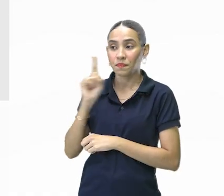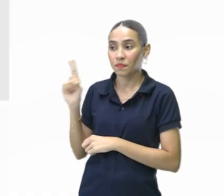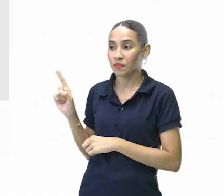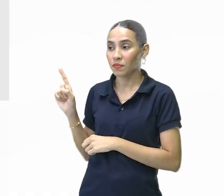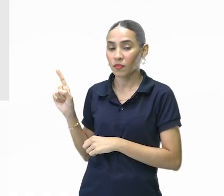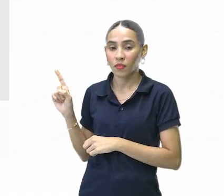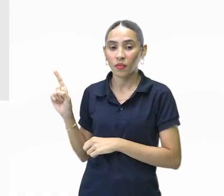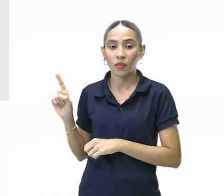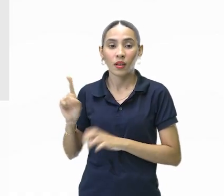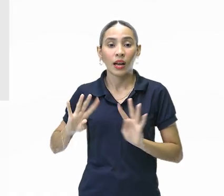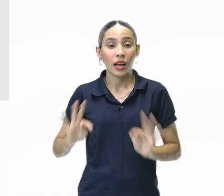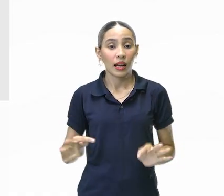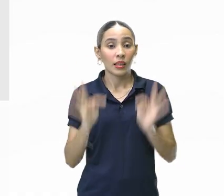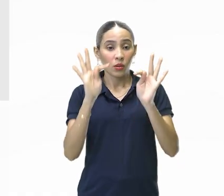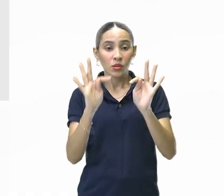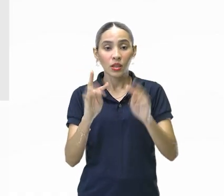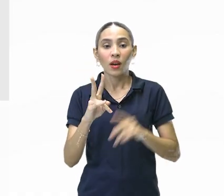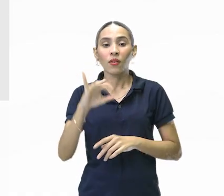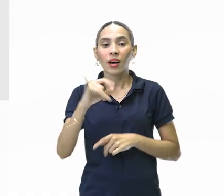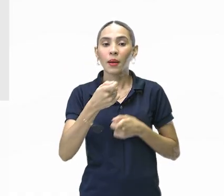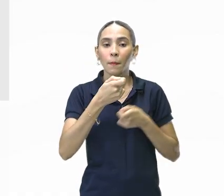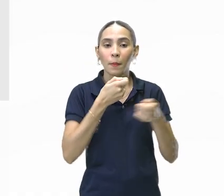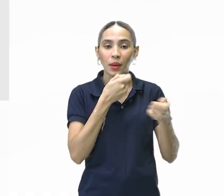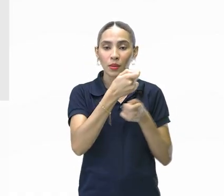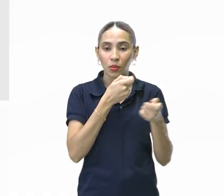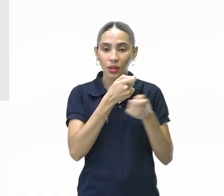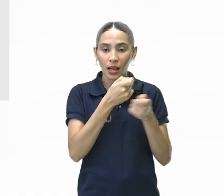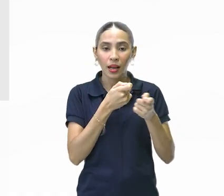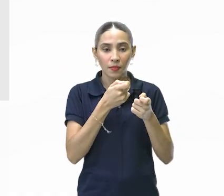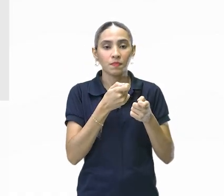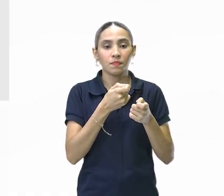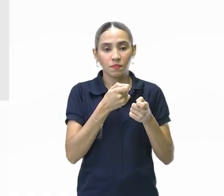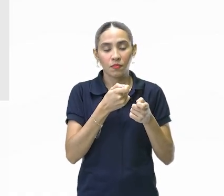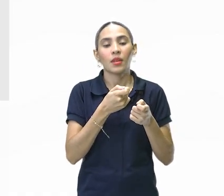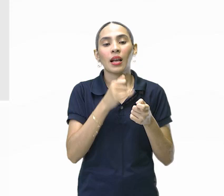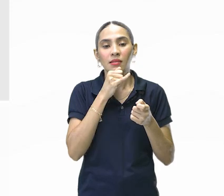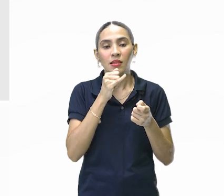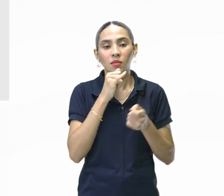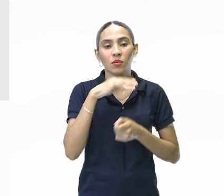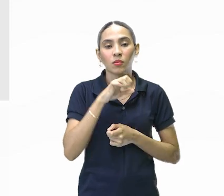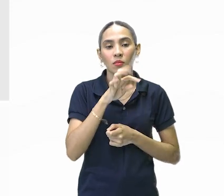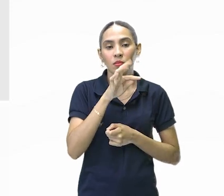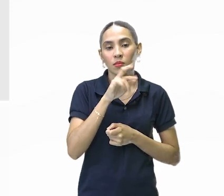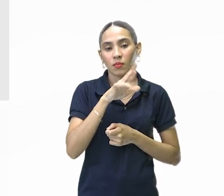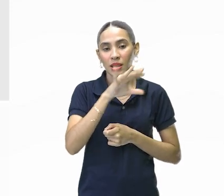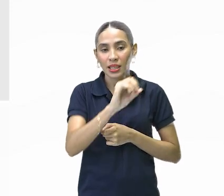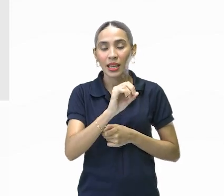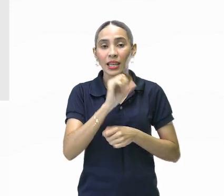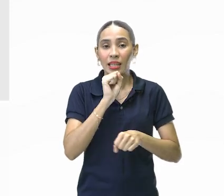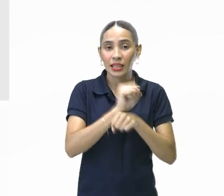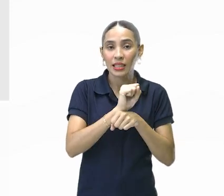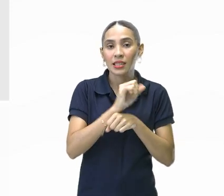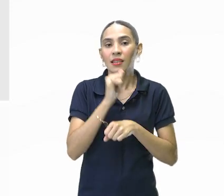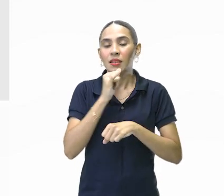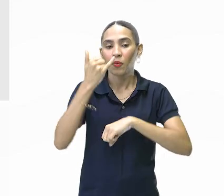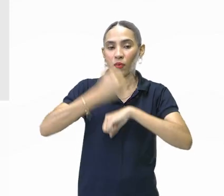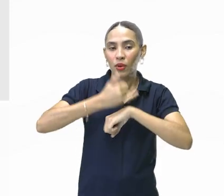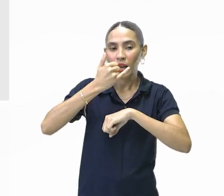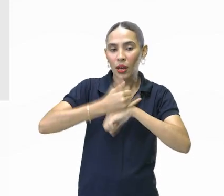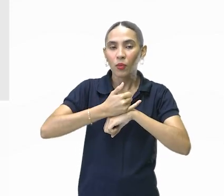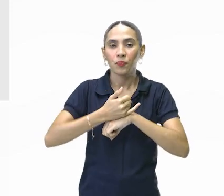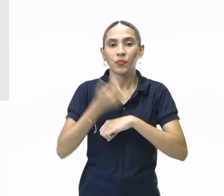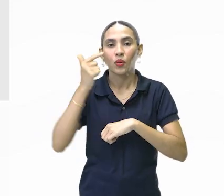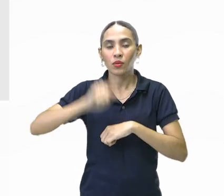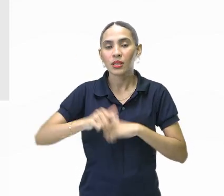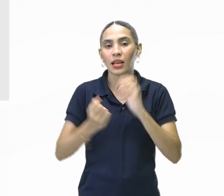né? A tecnologia, ela vai manipular a matéria inerte, né? Por exemplo, manipular o ferro para